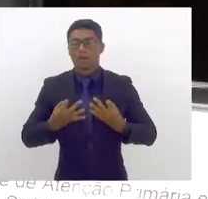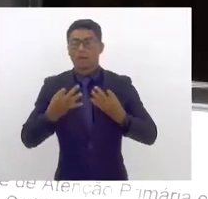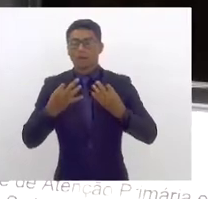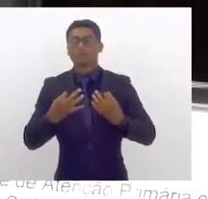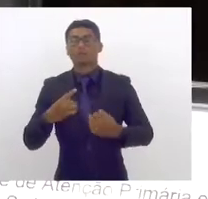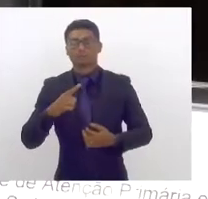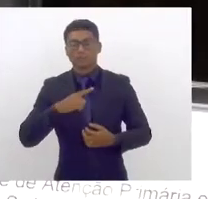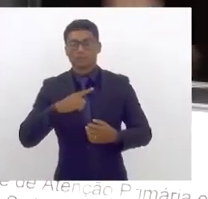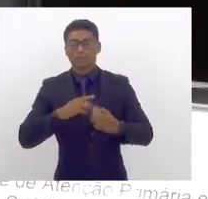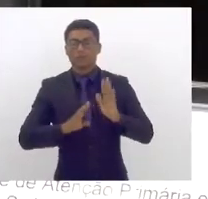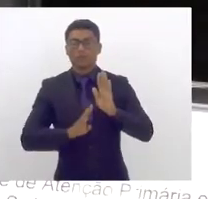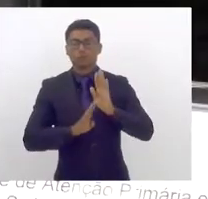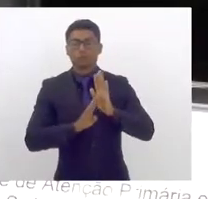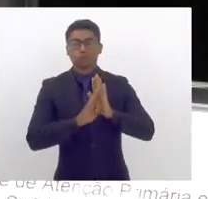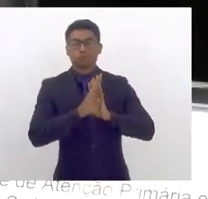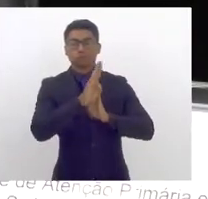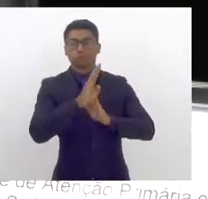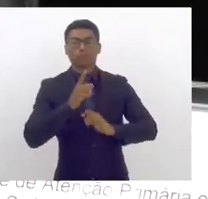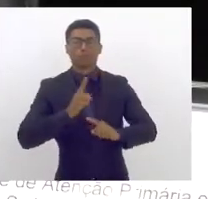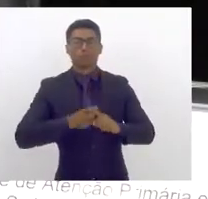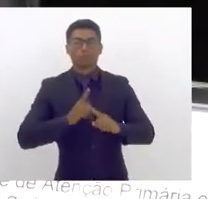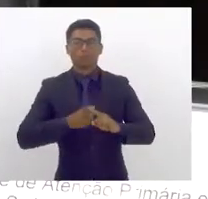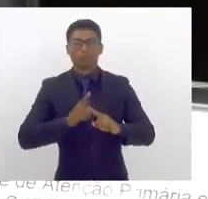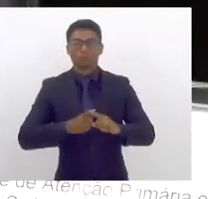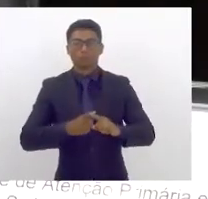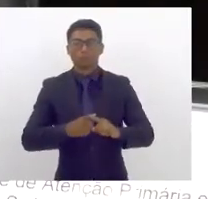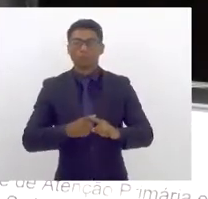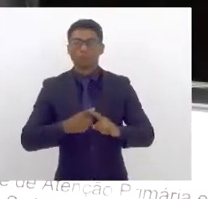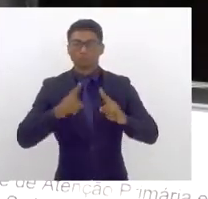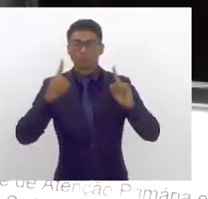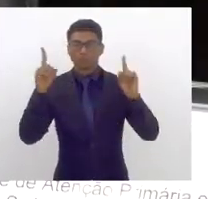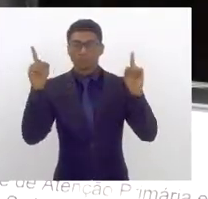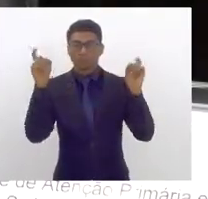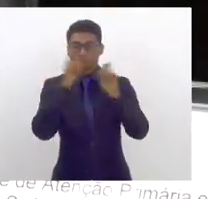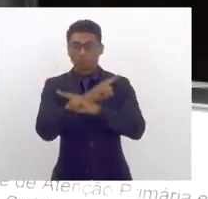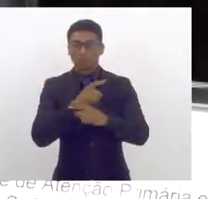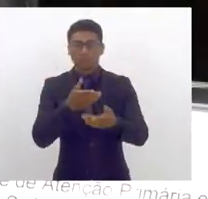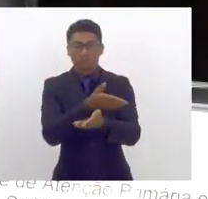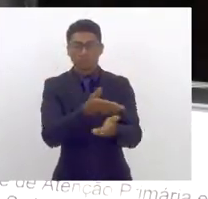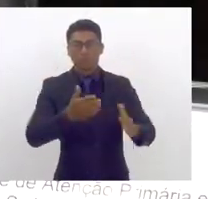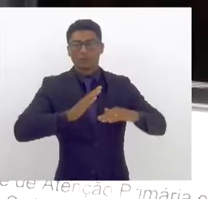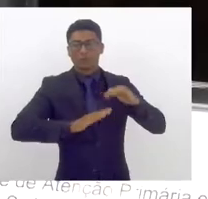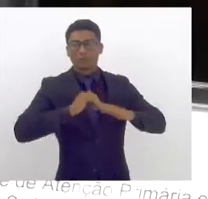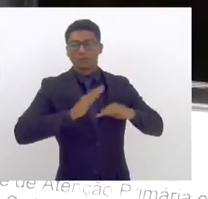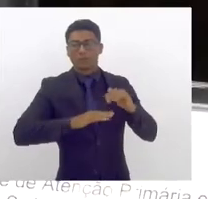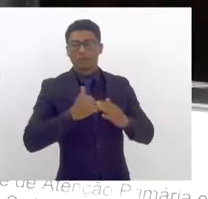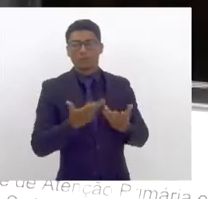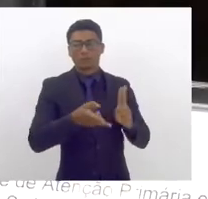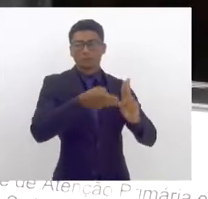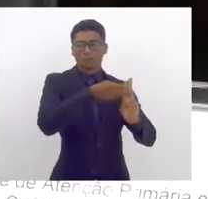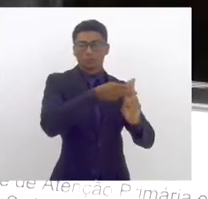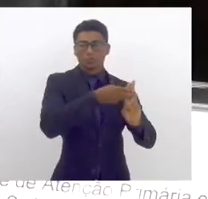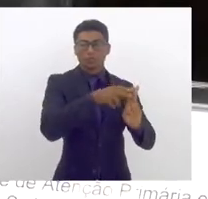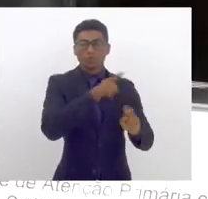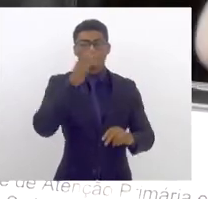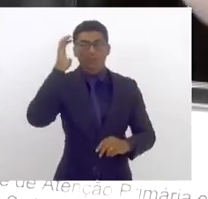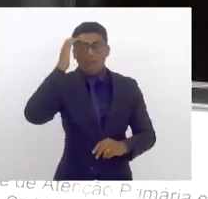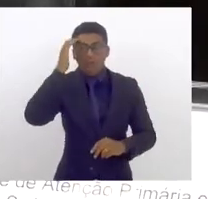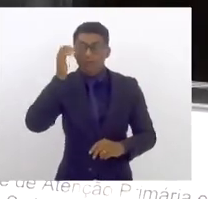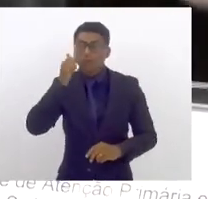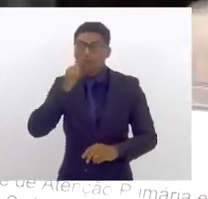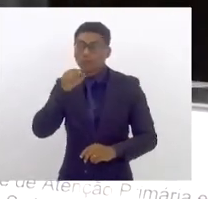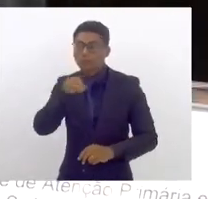há uma dificuldade dois operadores do Sistema Único de Saúde de compreenderem a necessidade de encaminhar mulheres